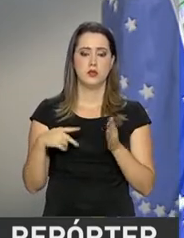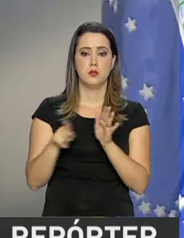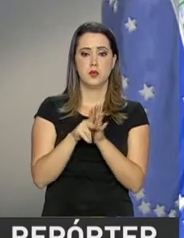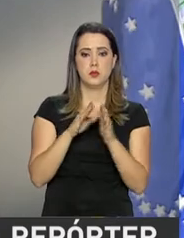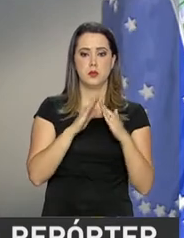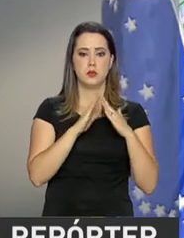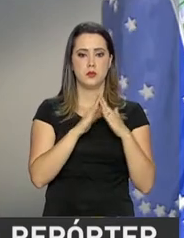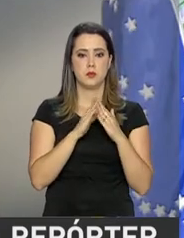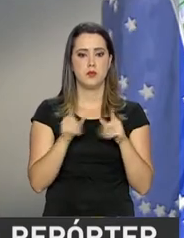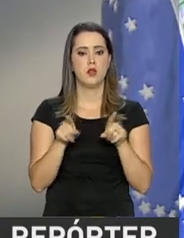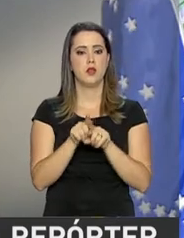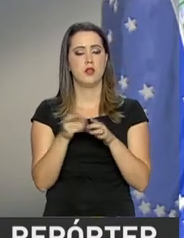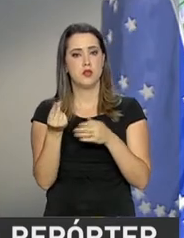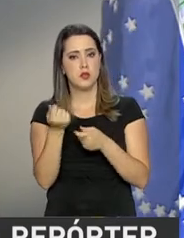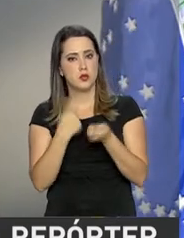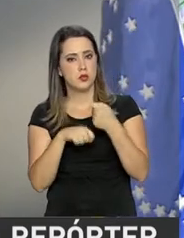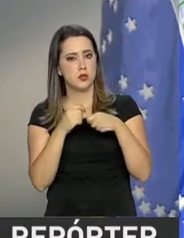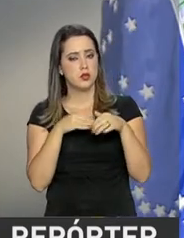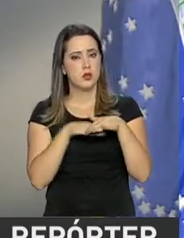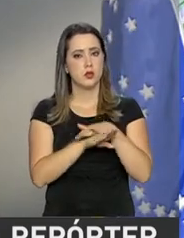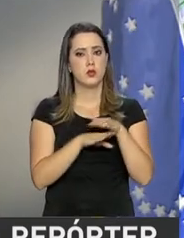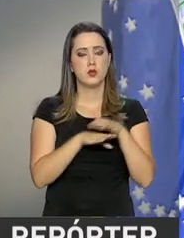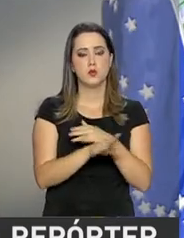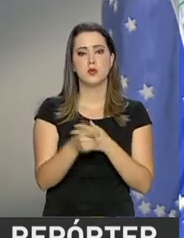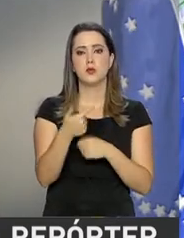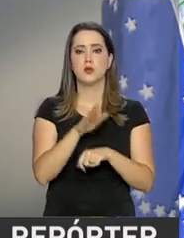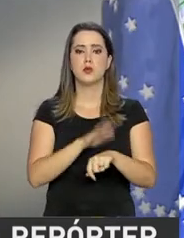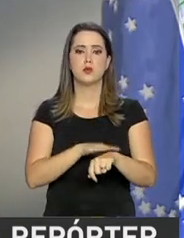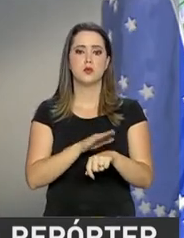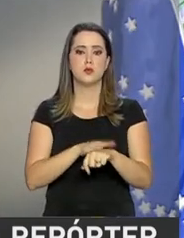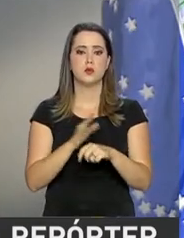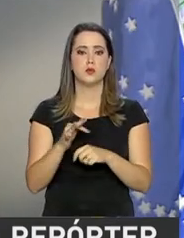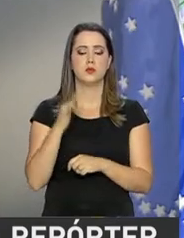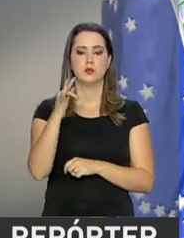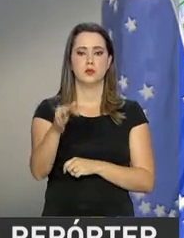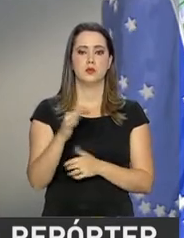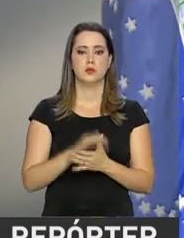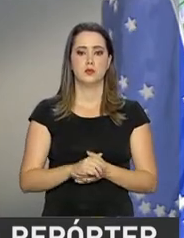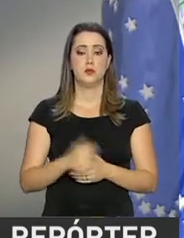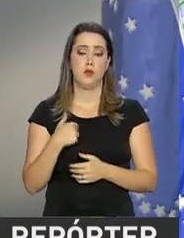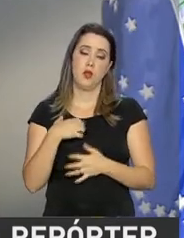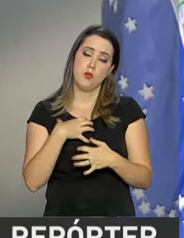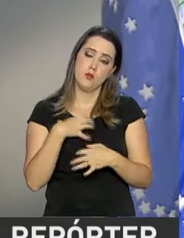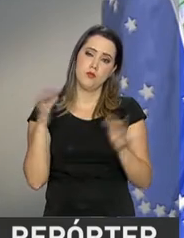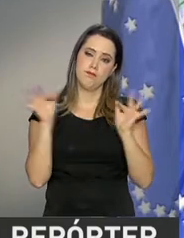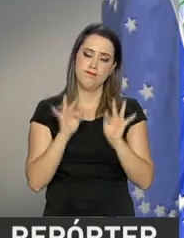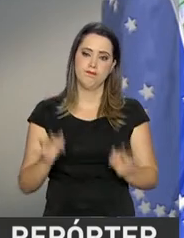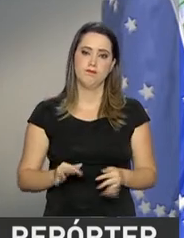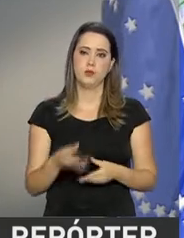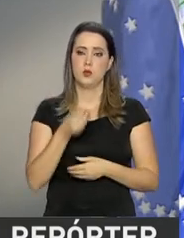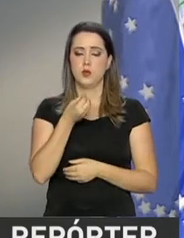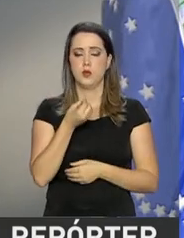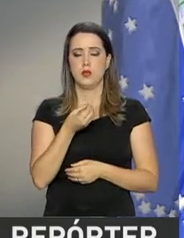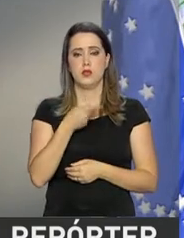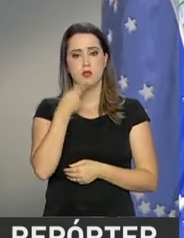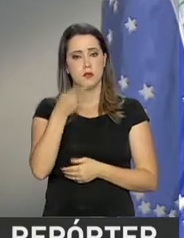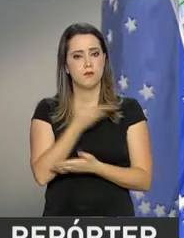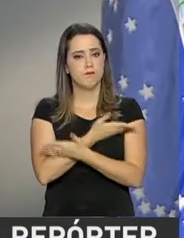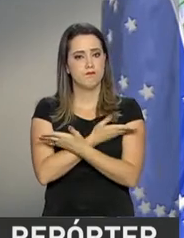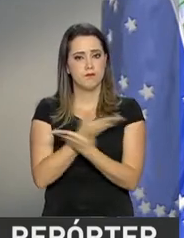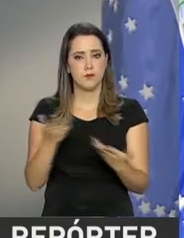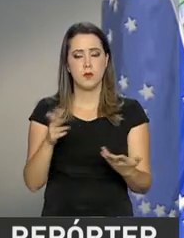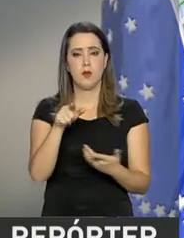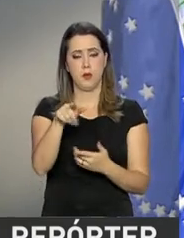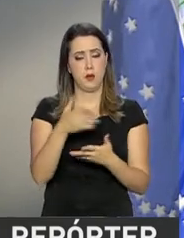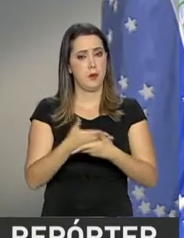casa ou até poupar o seu recurso para outro momento mais pra frente fico feliz em dar essa notícia porque vai melhorar